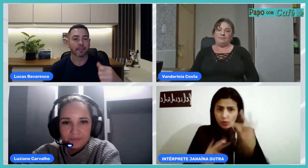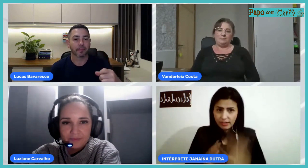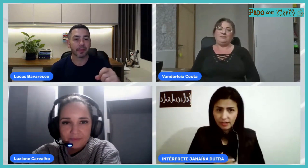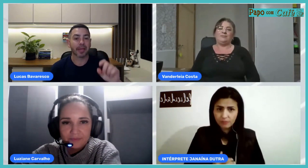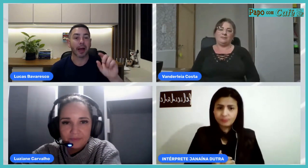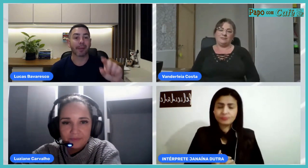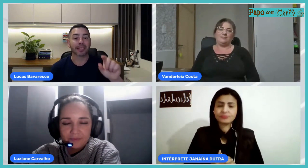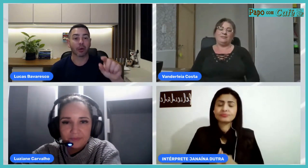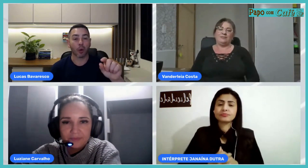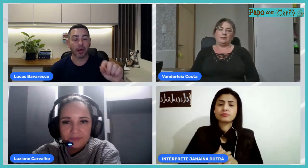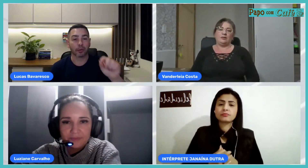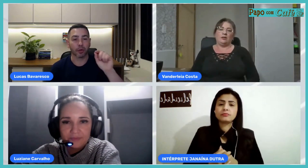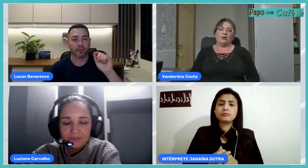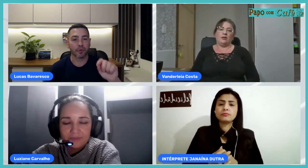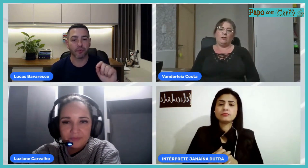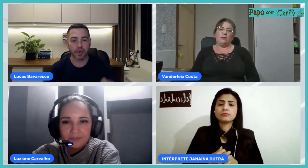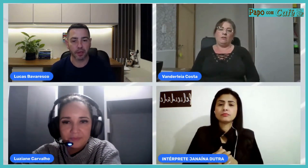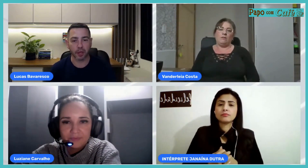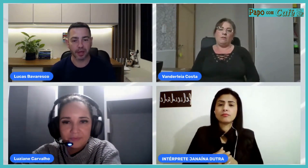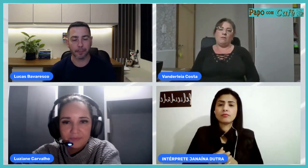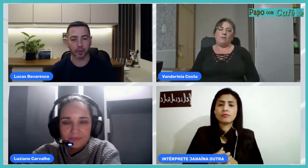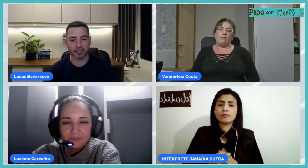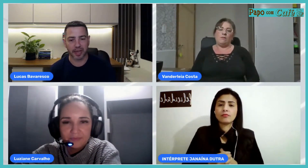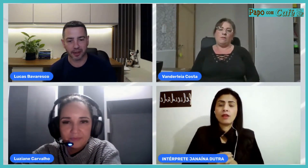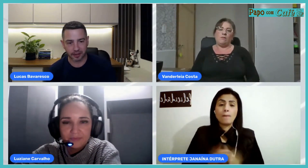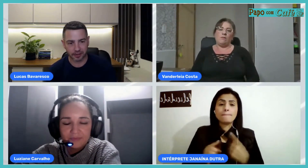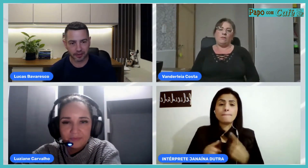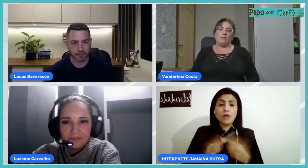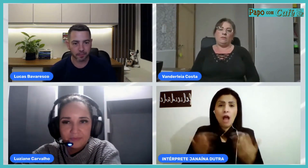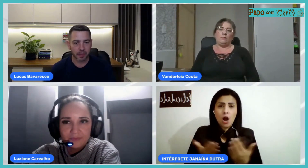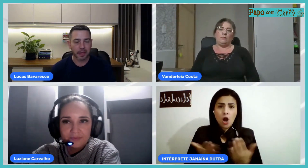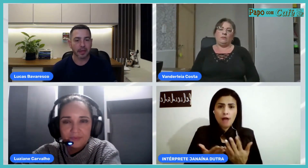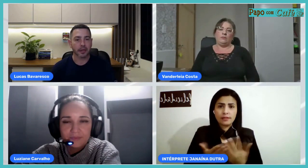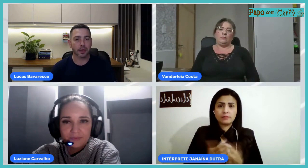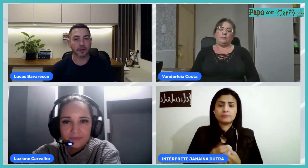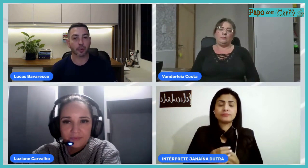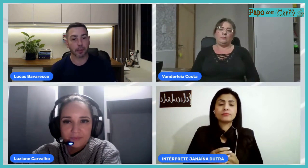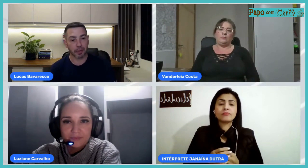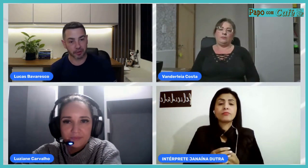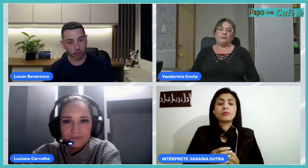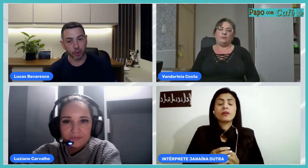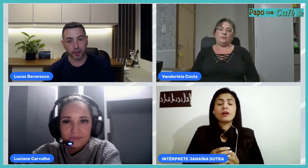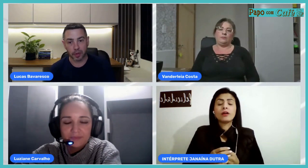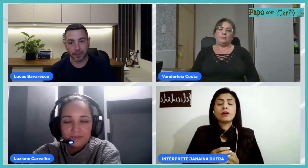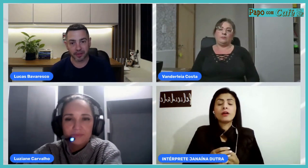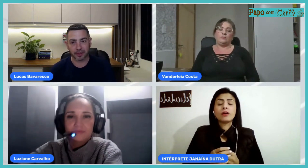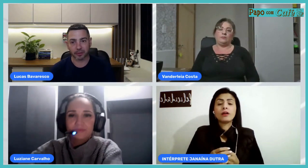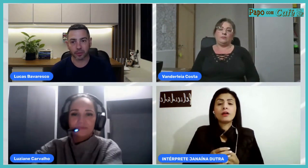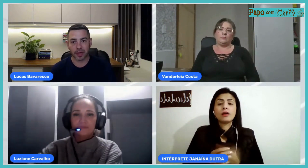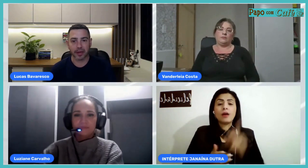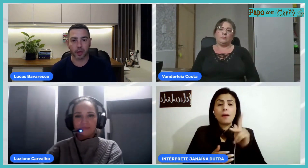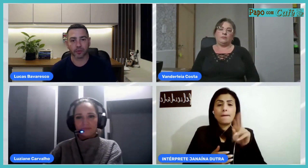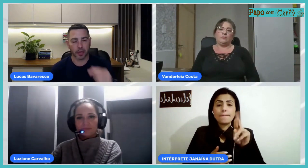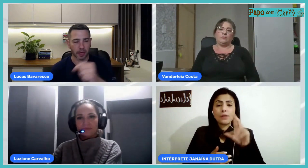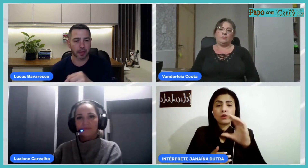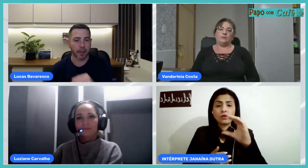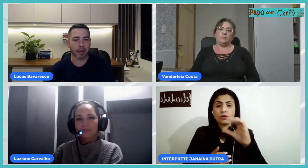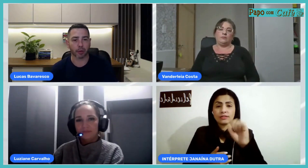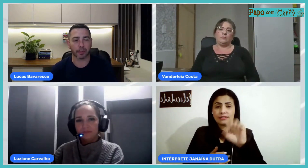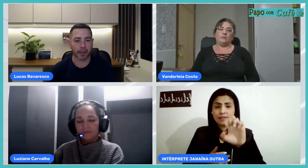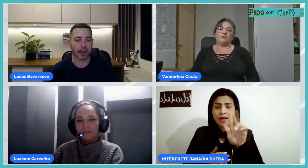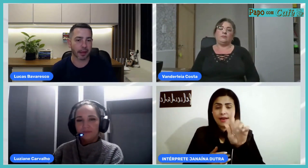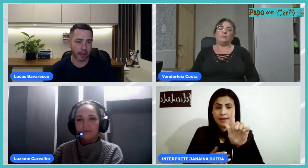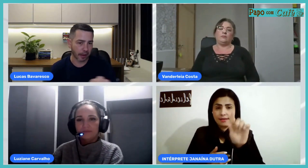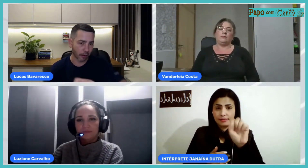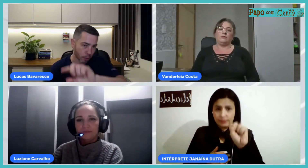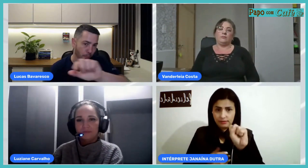Alegre, né? Tá, mas agora, 2020, a Procergs disponibilizou, e isso é pesquisa do site, eu vou deixar aqui